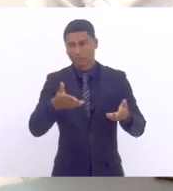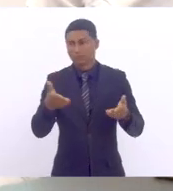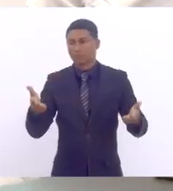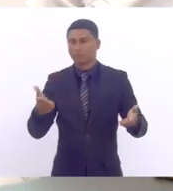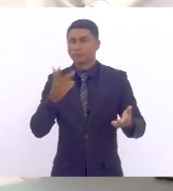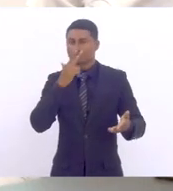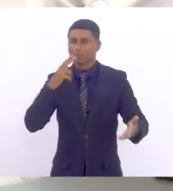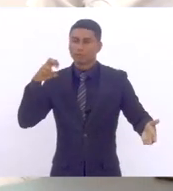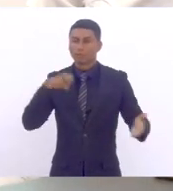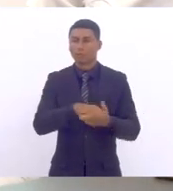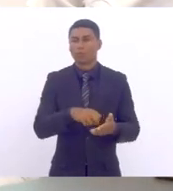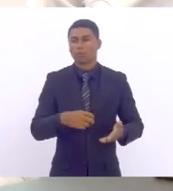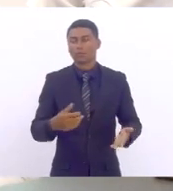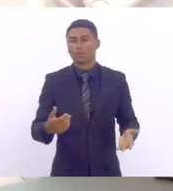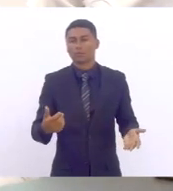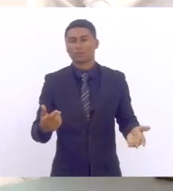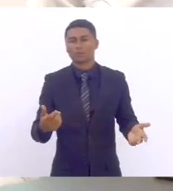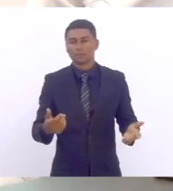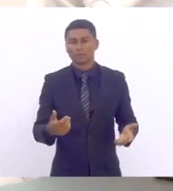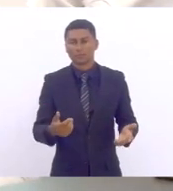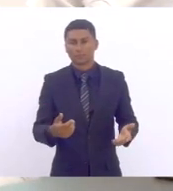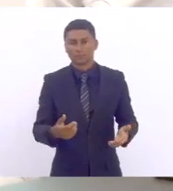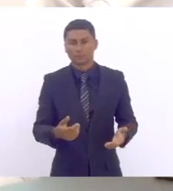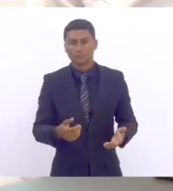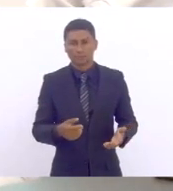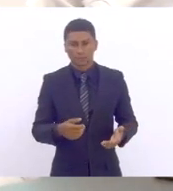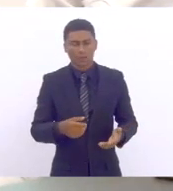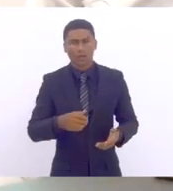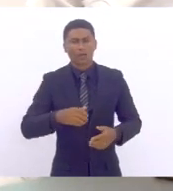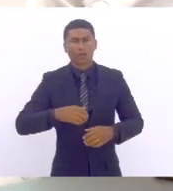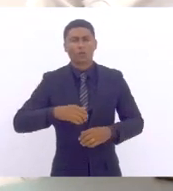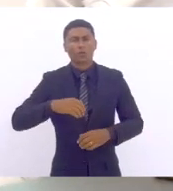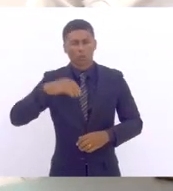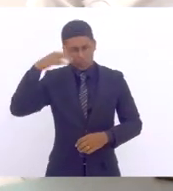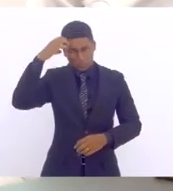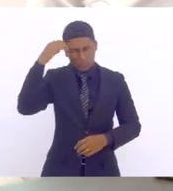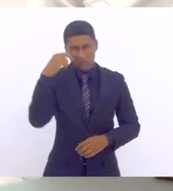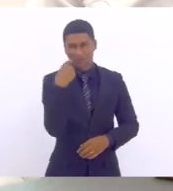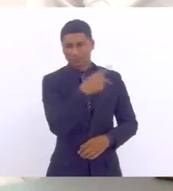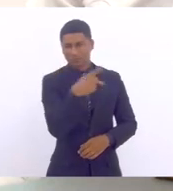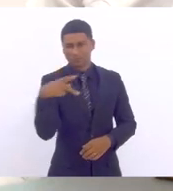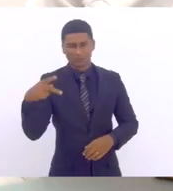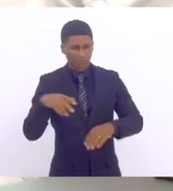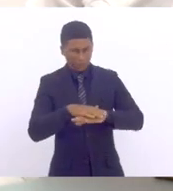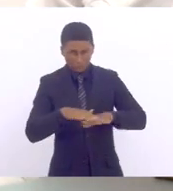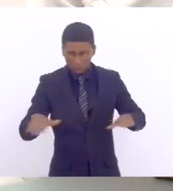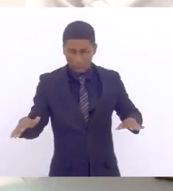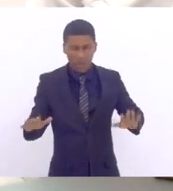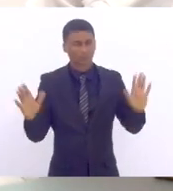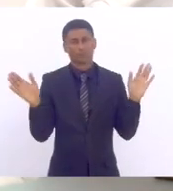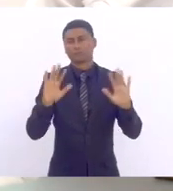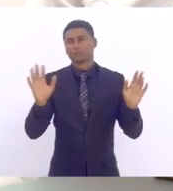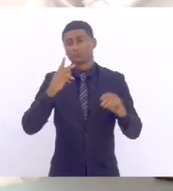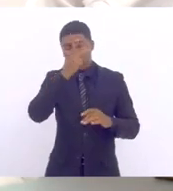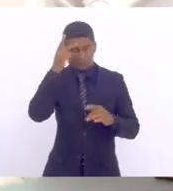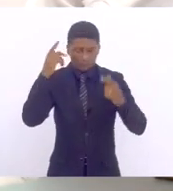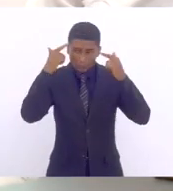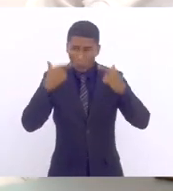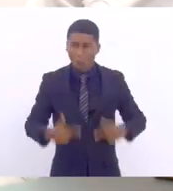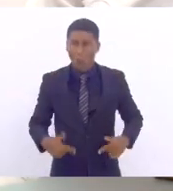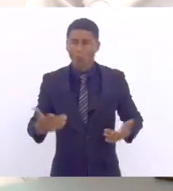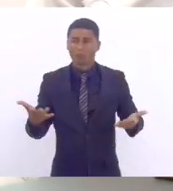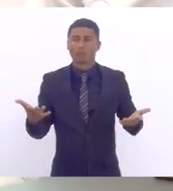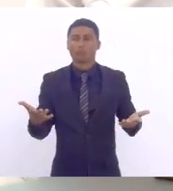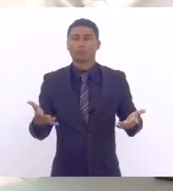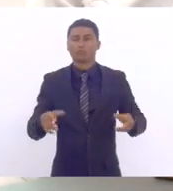punidas. Não estão sendo punidos os culpados, estão sendo punidos os inocentes, que poderiam estar fazendo